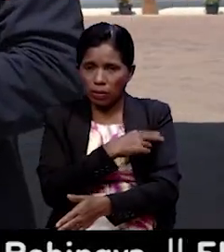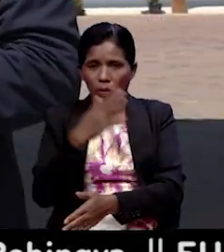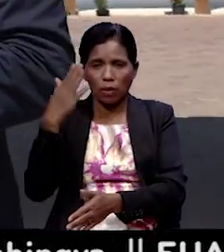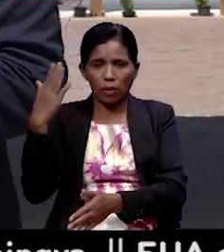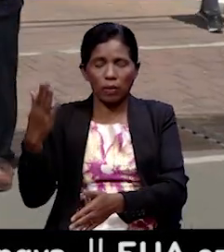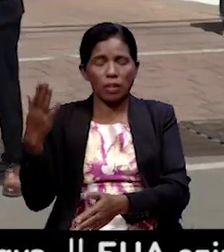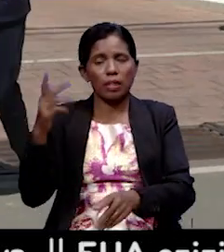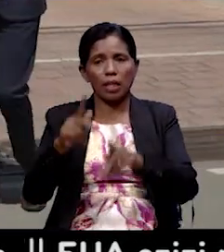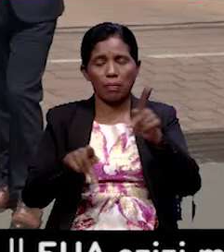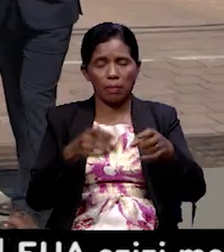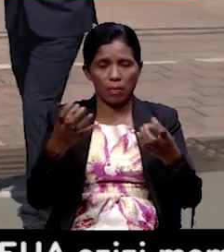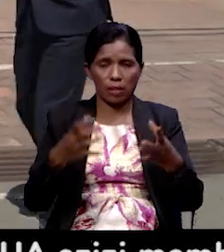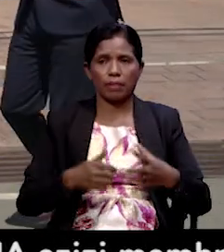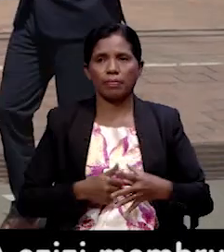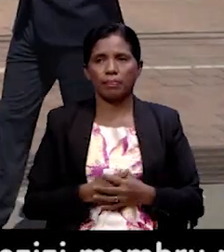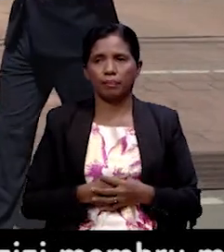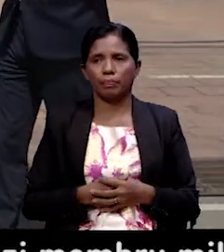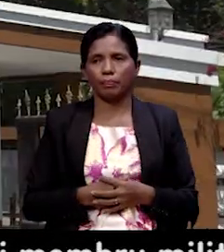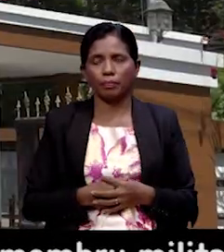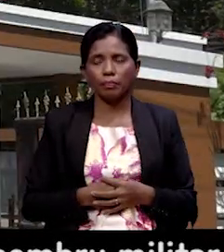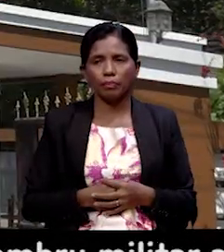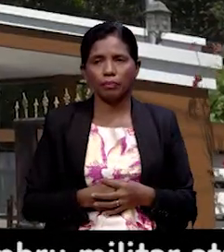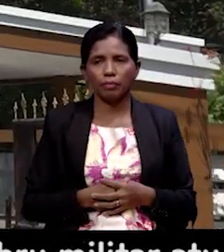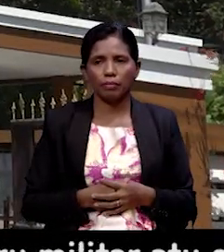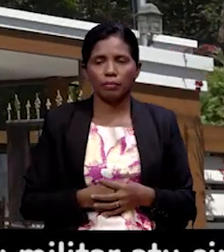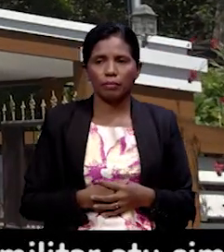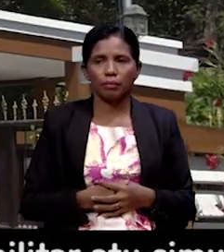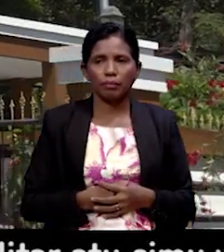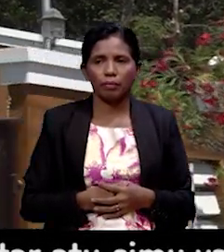e a comunidade Nialet. Leopoldina de Carvalho, Ferdi Soares, GMN.